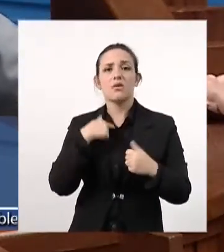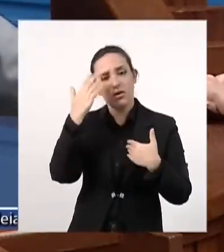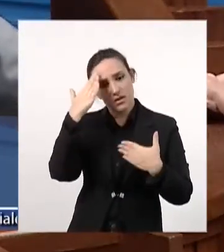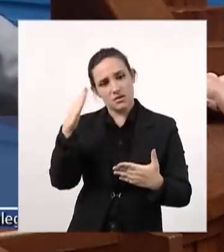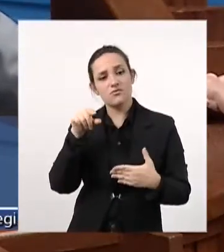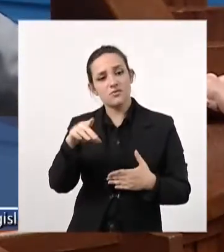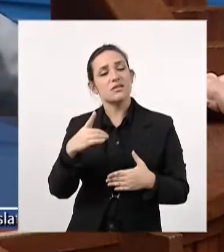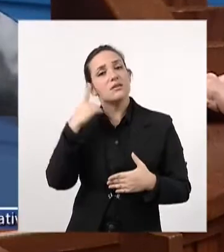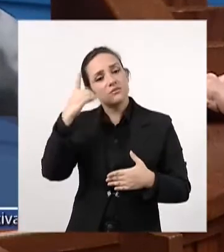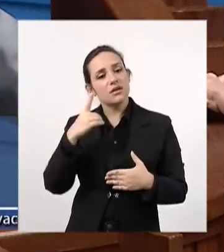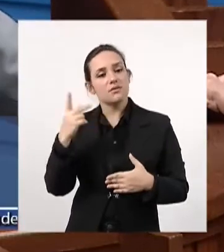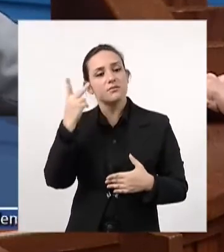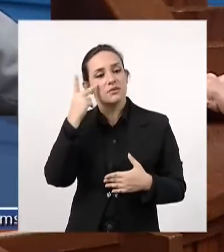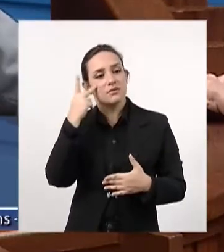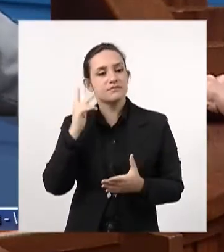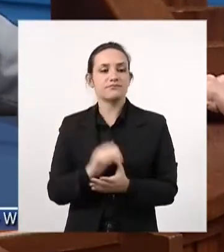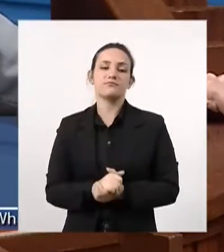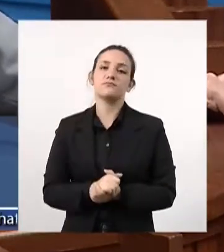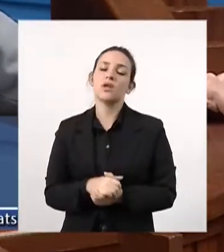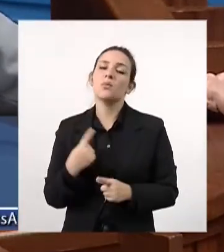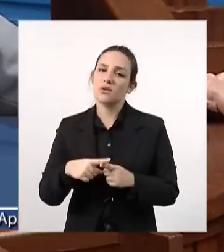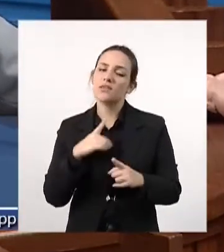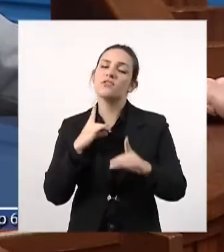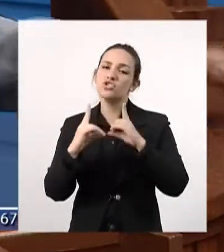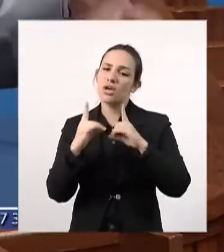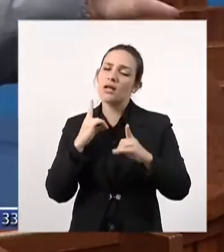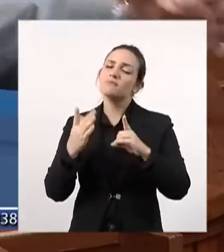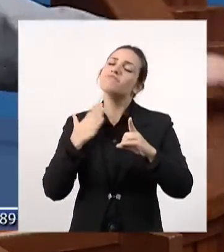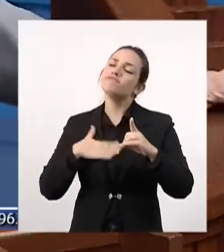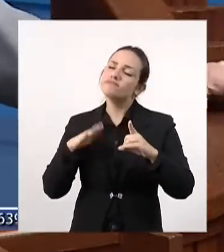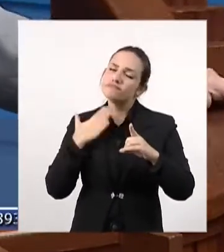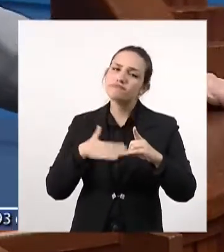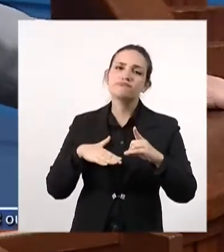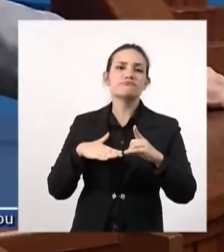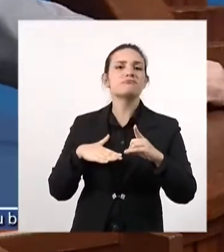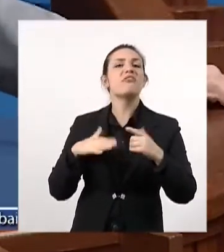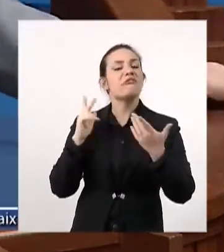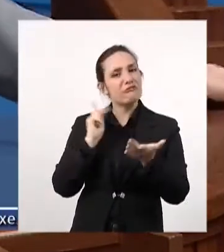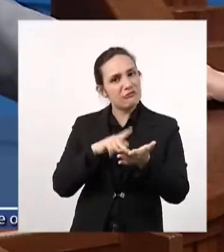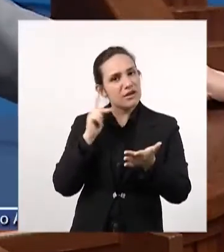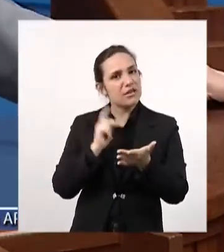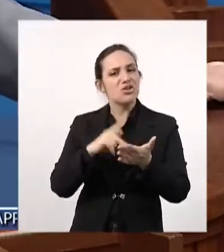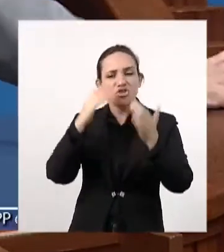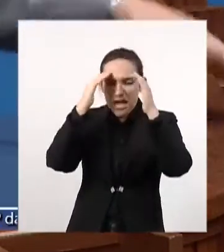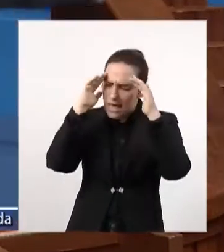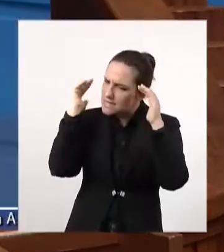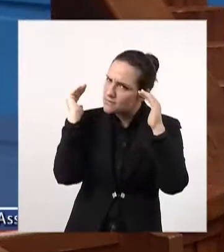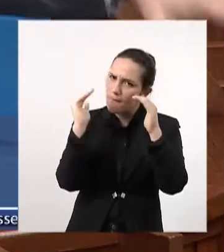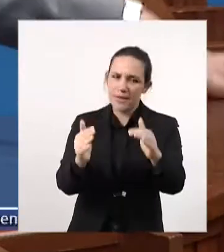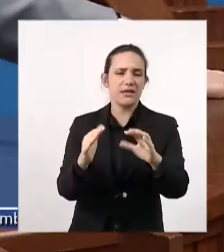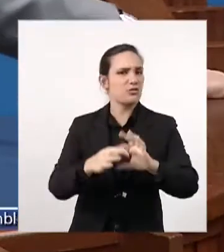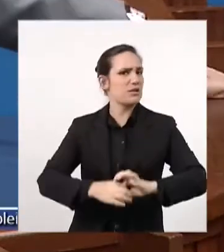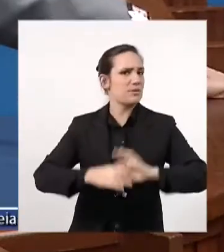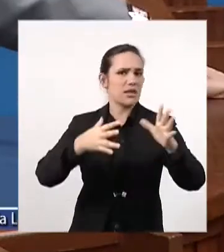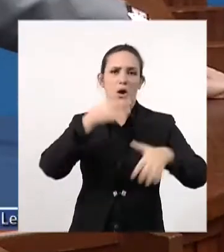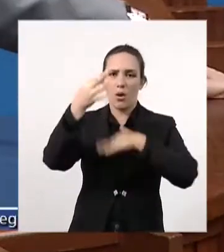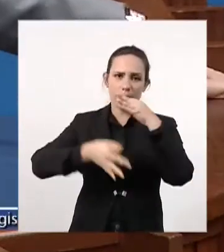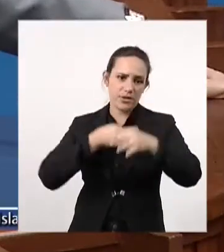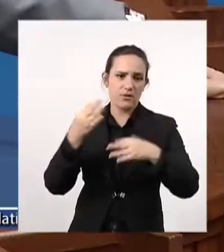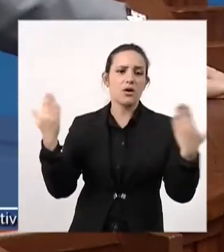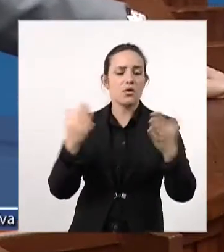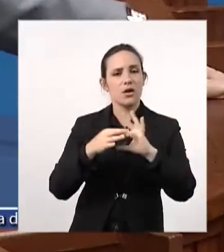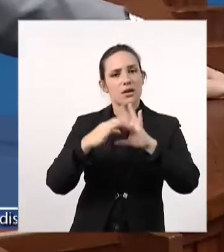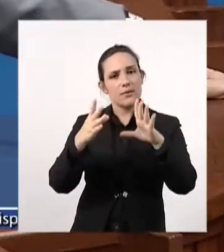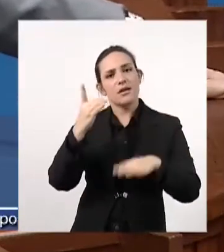Kemp, o diálogo fraterno, republicano que nós travamos ao longo deste ano, e concedo ao